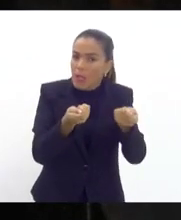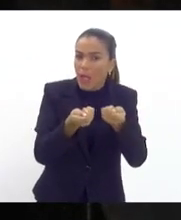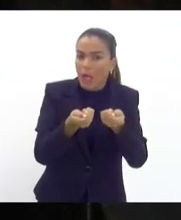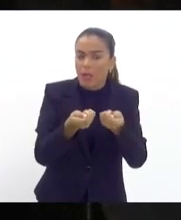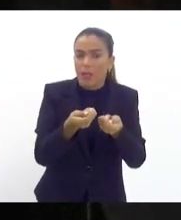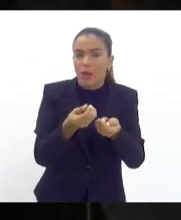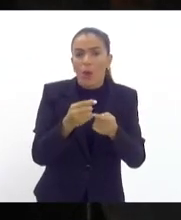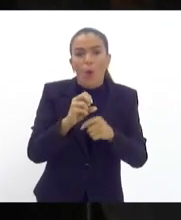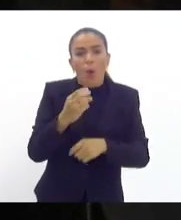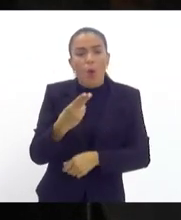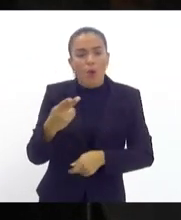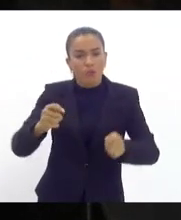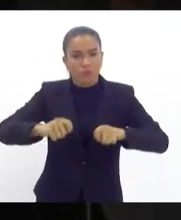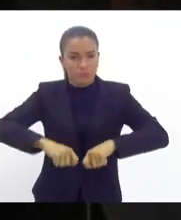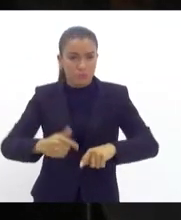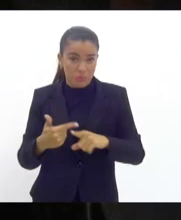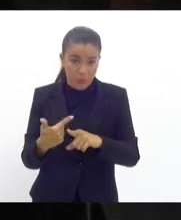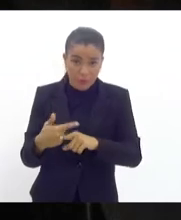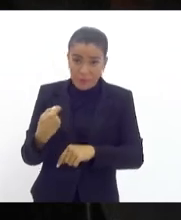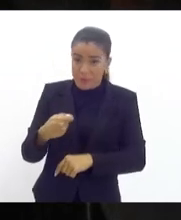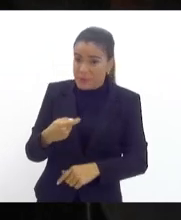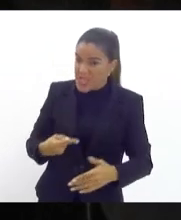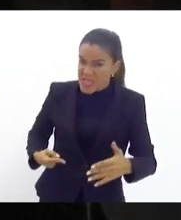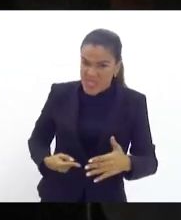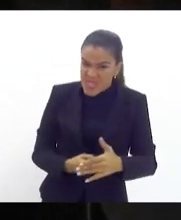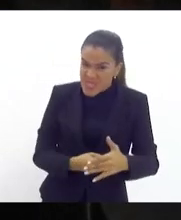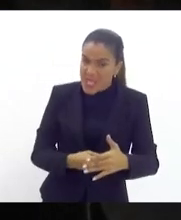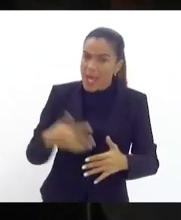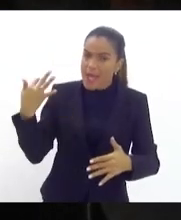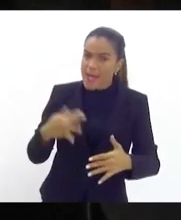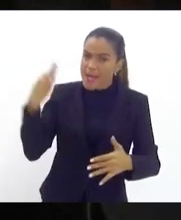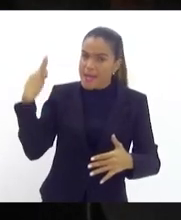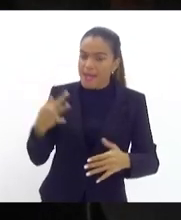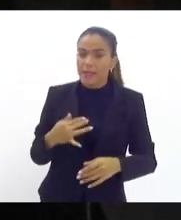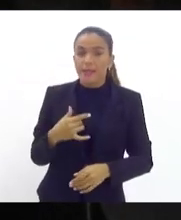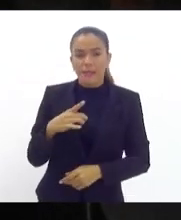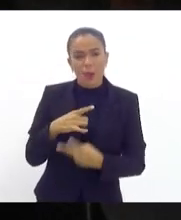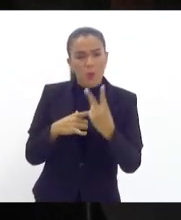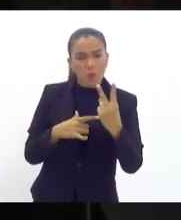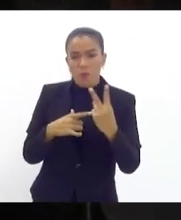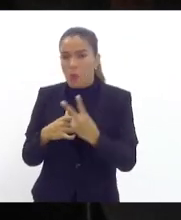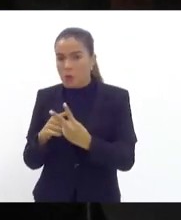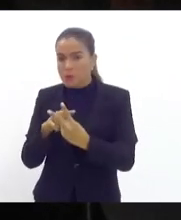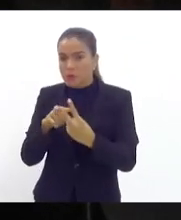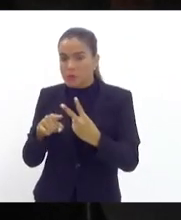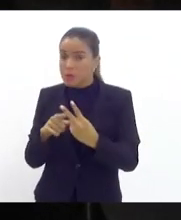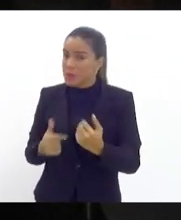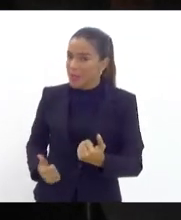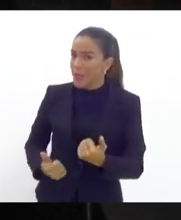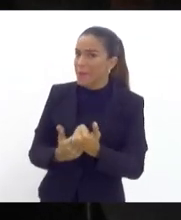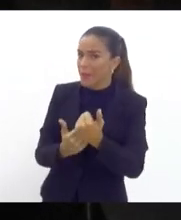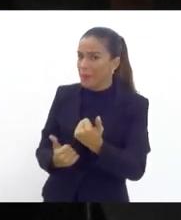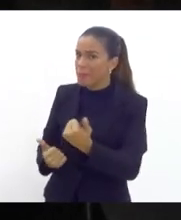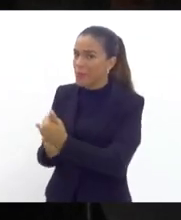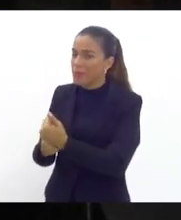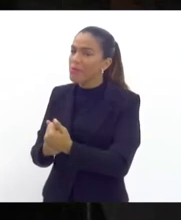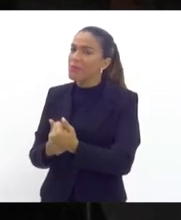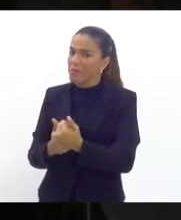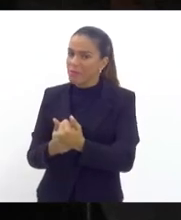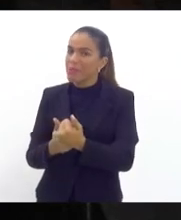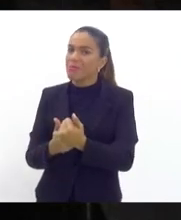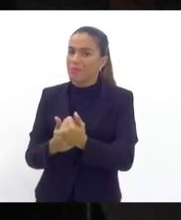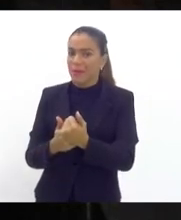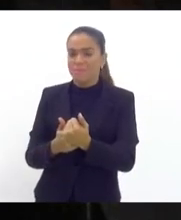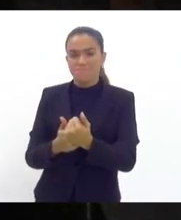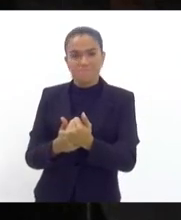ou de condições porque tem que tocar o dedo na ferida e falar porque nós temos um ou dois ali que são apoiados e até nomeados por